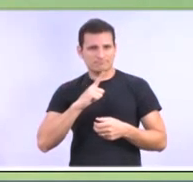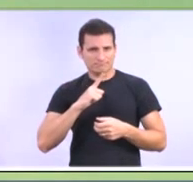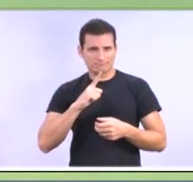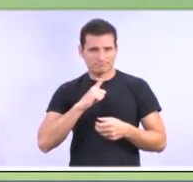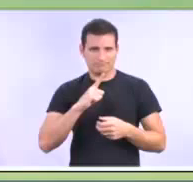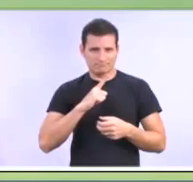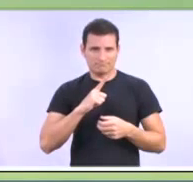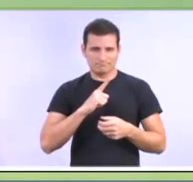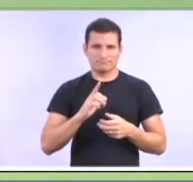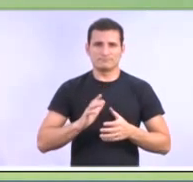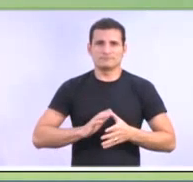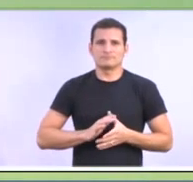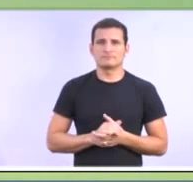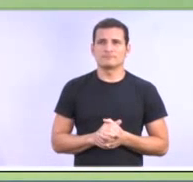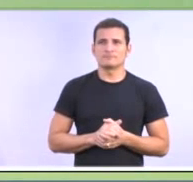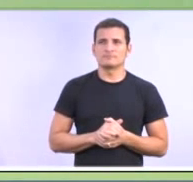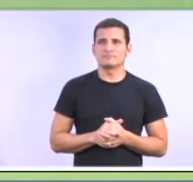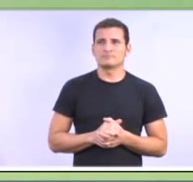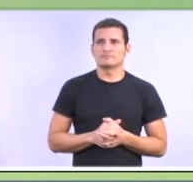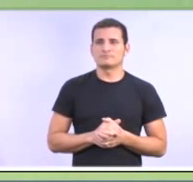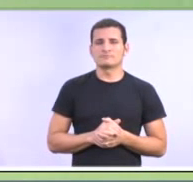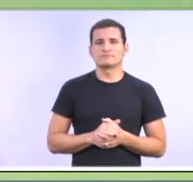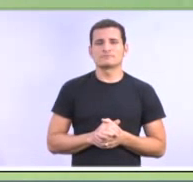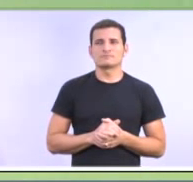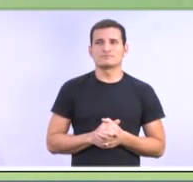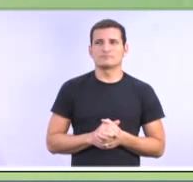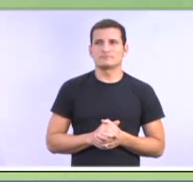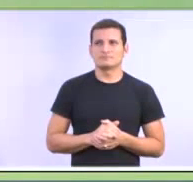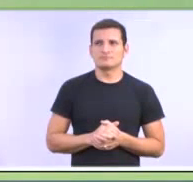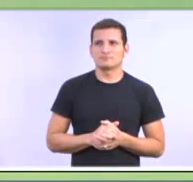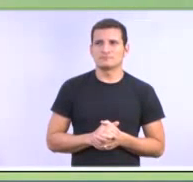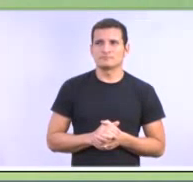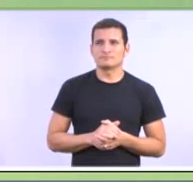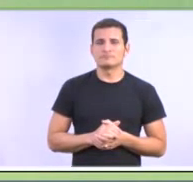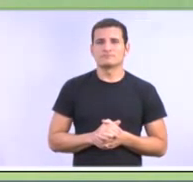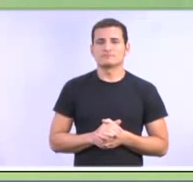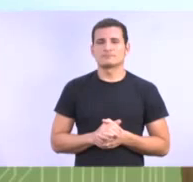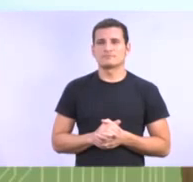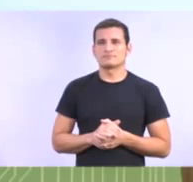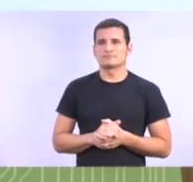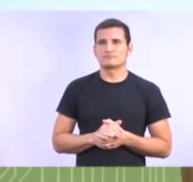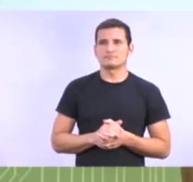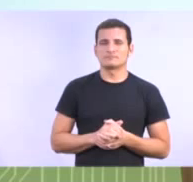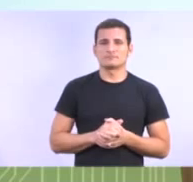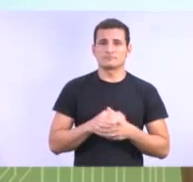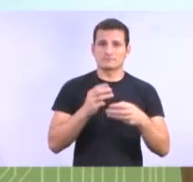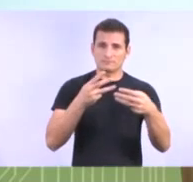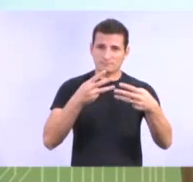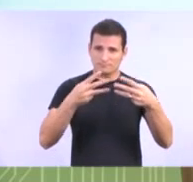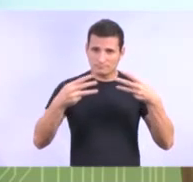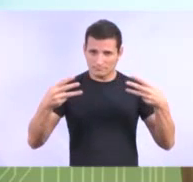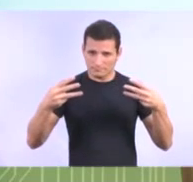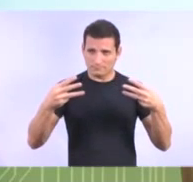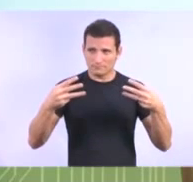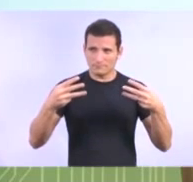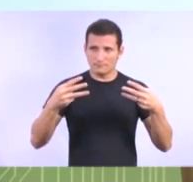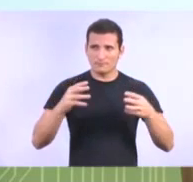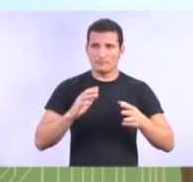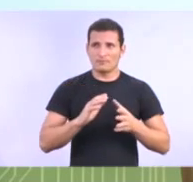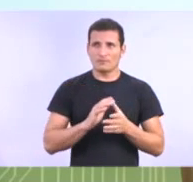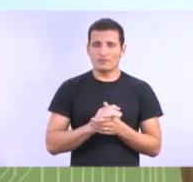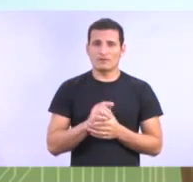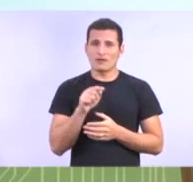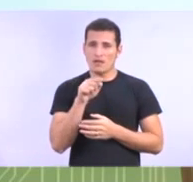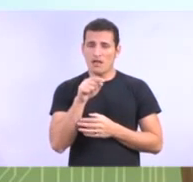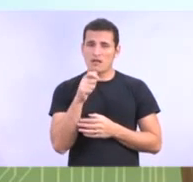das expectativas do usuário. Vamos chamar a atenção aqui. A rede, ela tem que estar